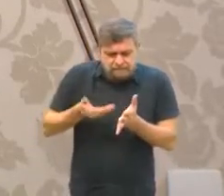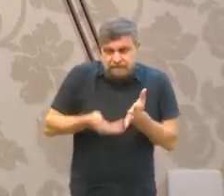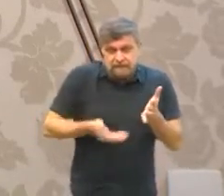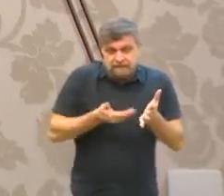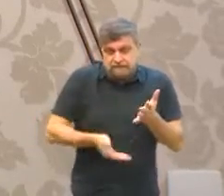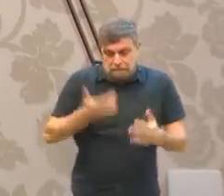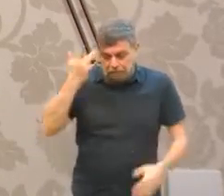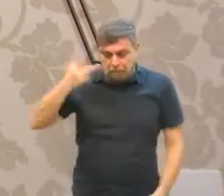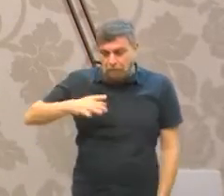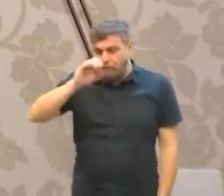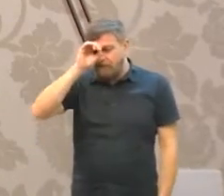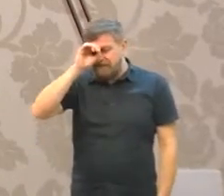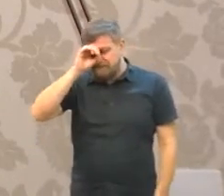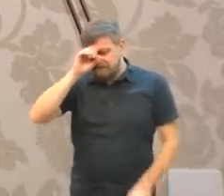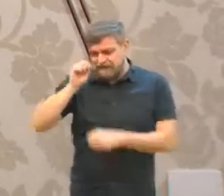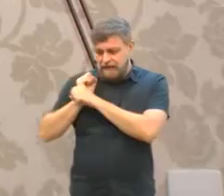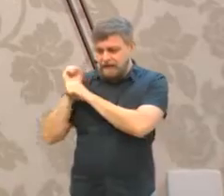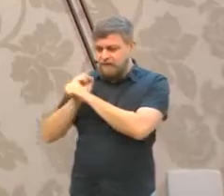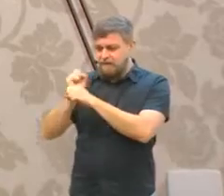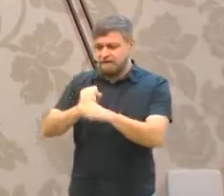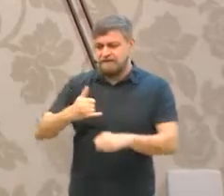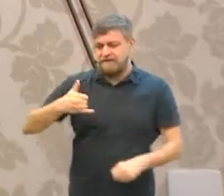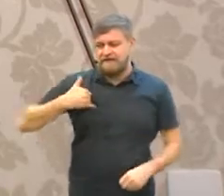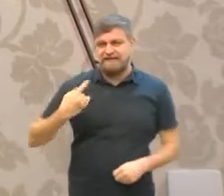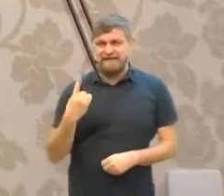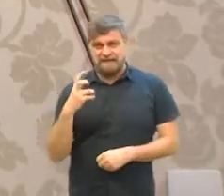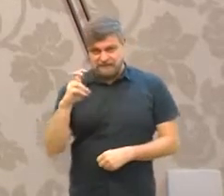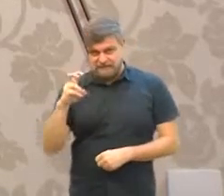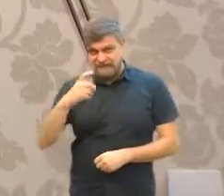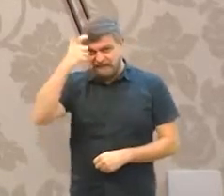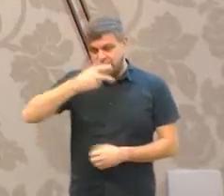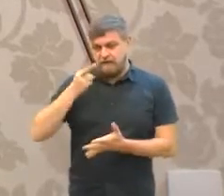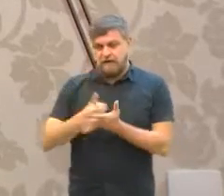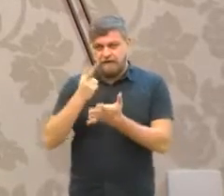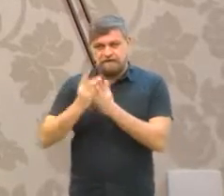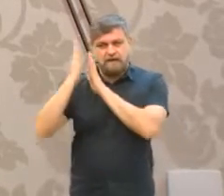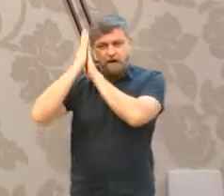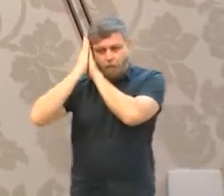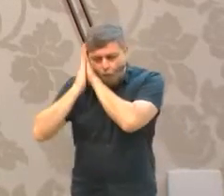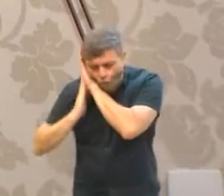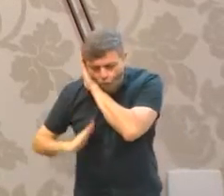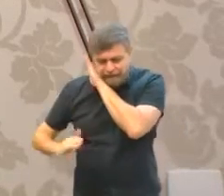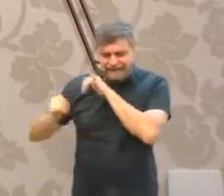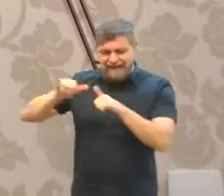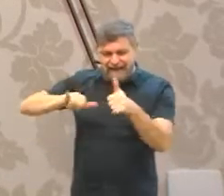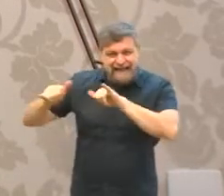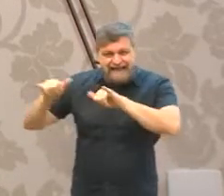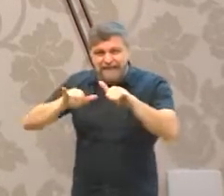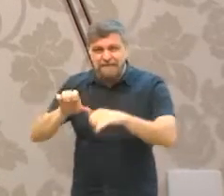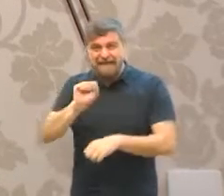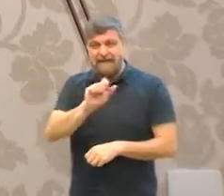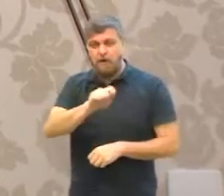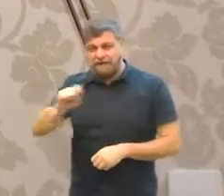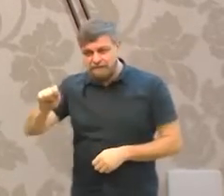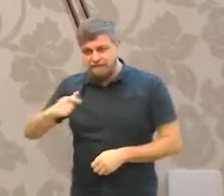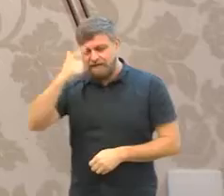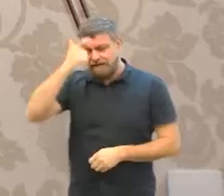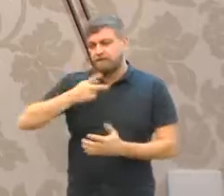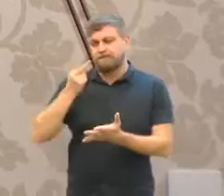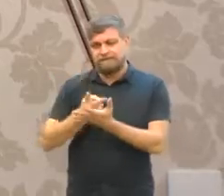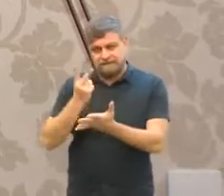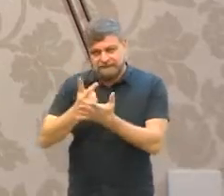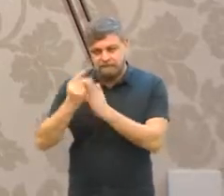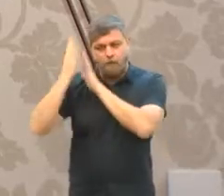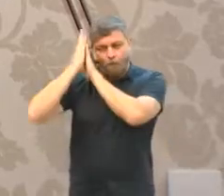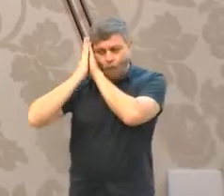não, sabe? Porque foram muitos anos, desde os 15 anos que eu faço progressiva, a cada 8 meses, ou pelo menos uma vez